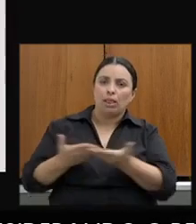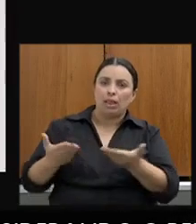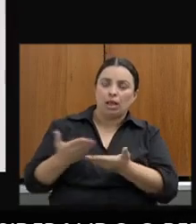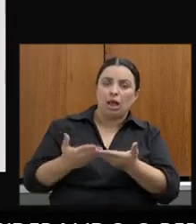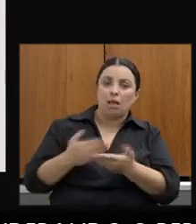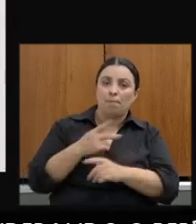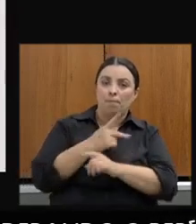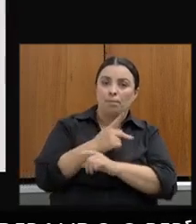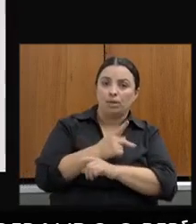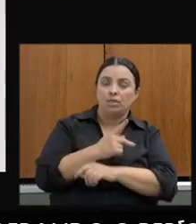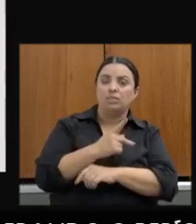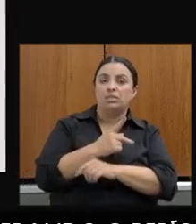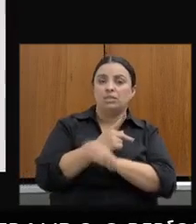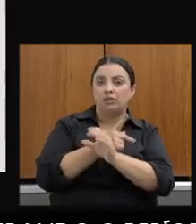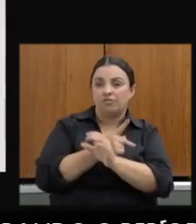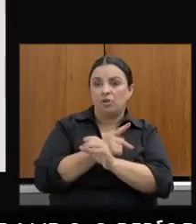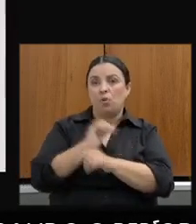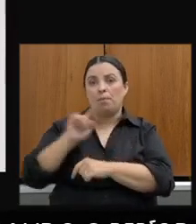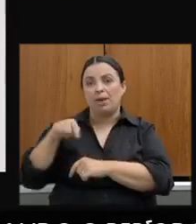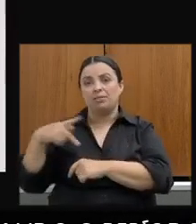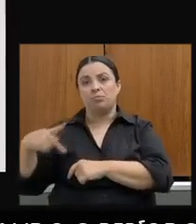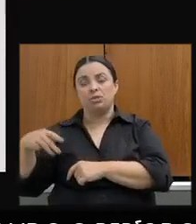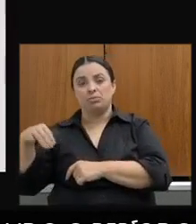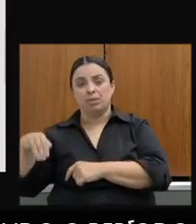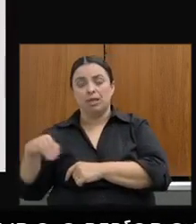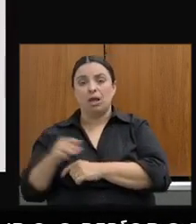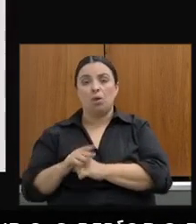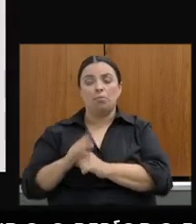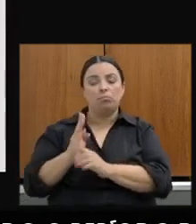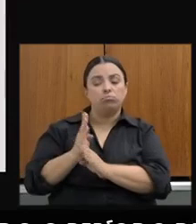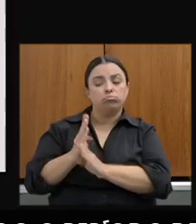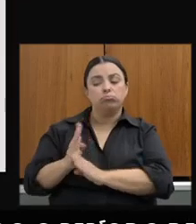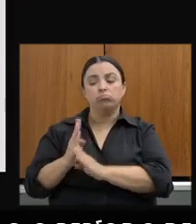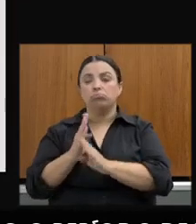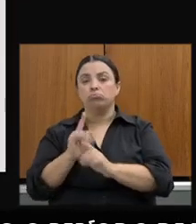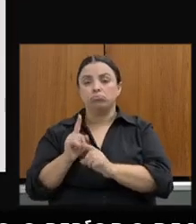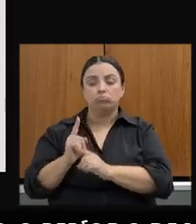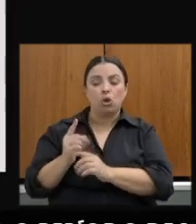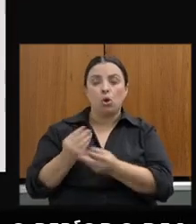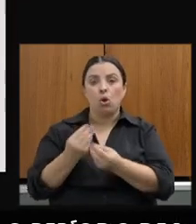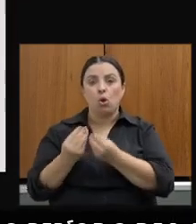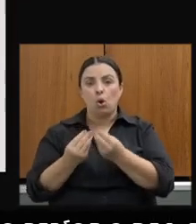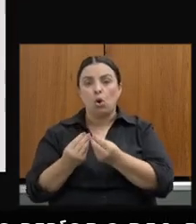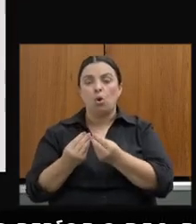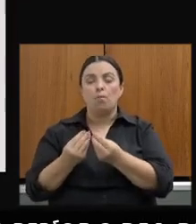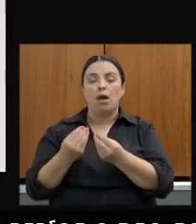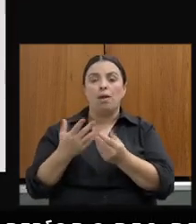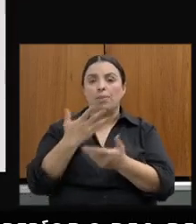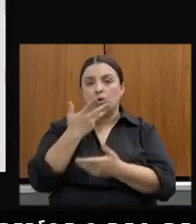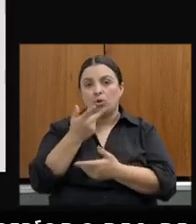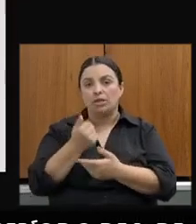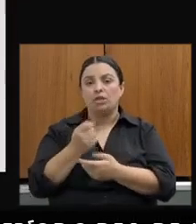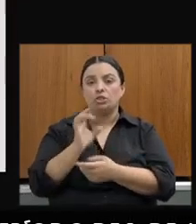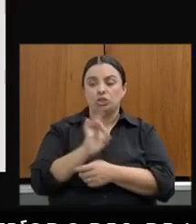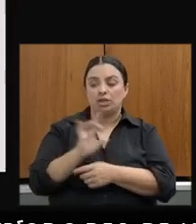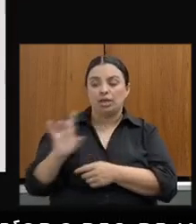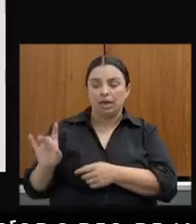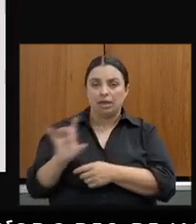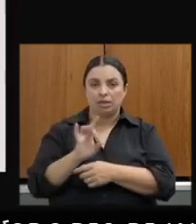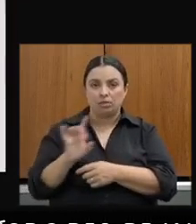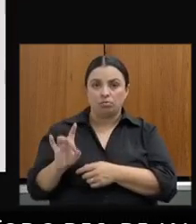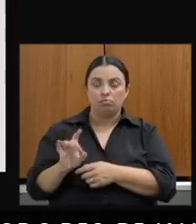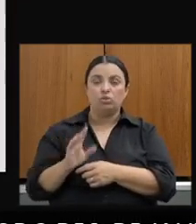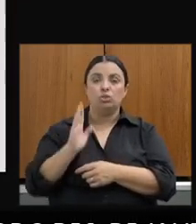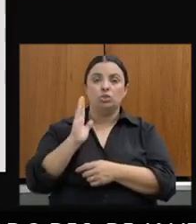militar para identificação de oportunidades de melhoria do fluxo de cada instituição depois de um diálogo